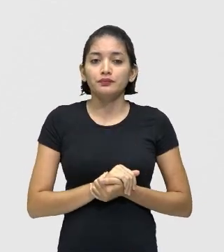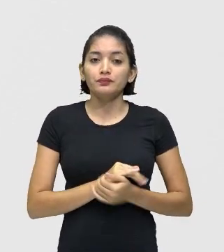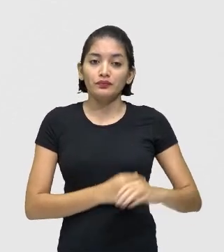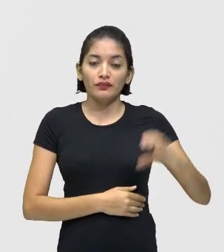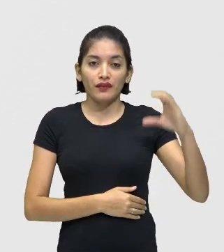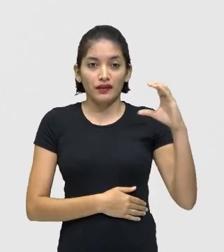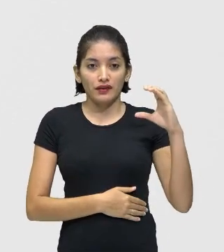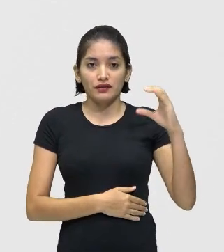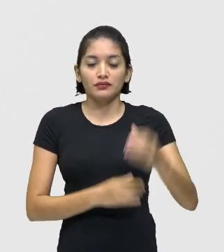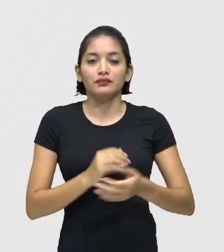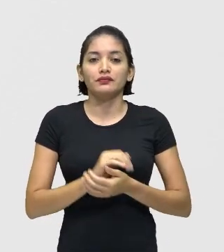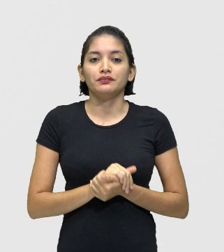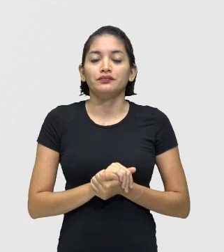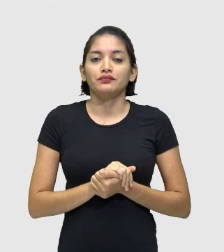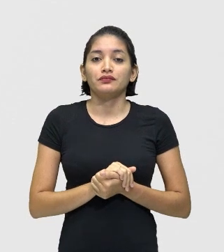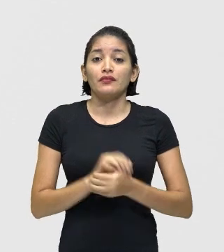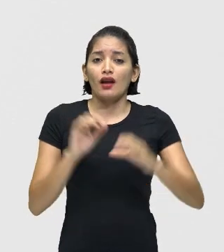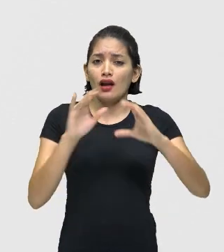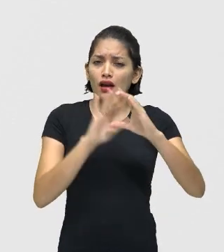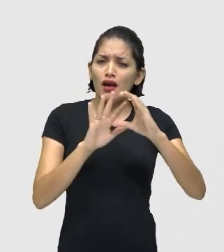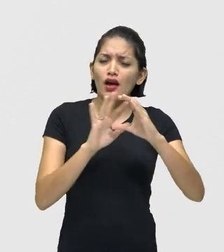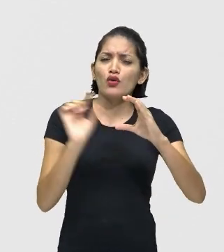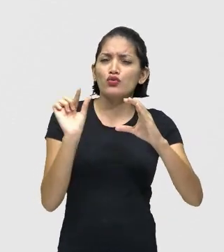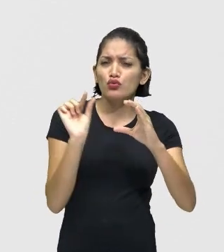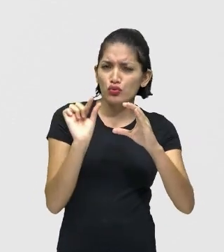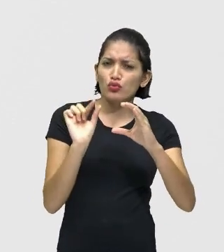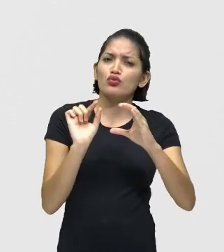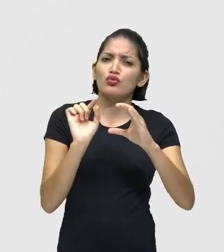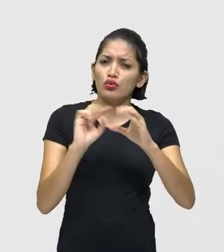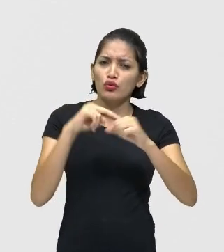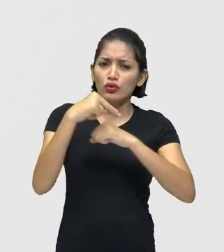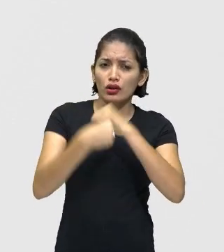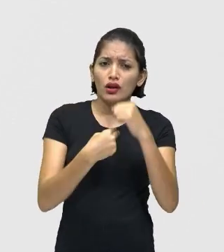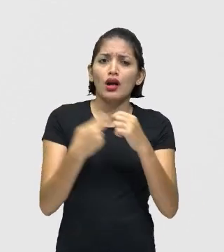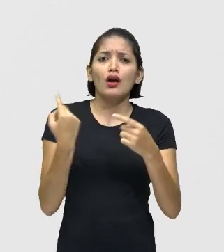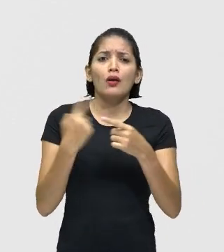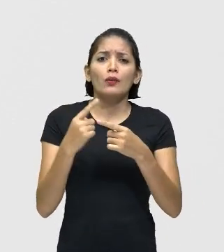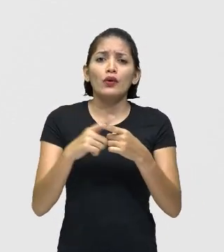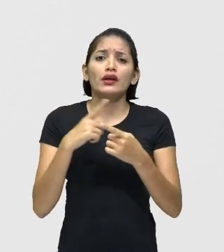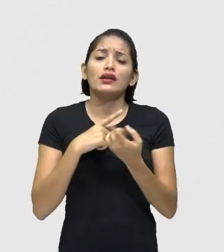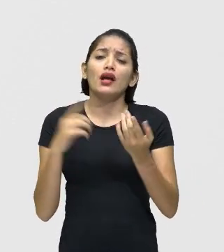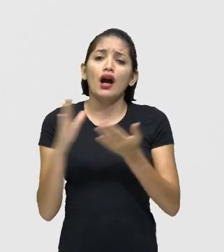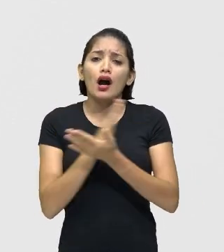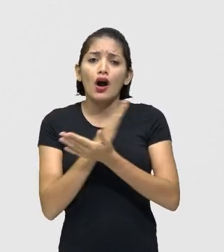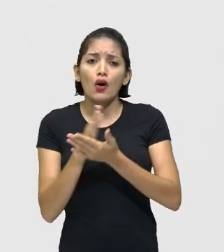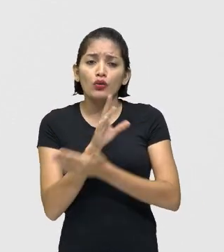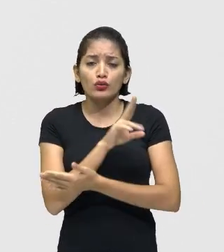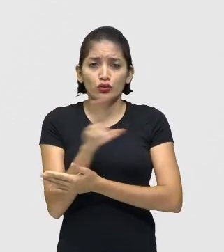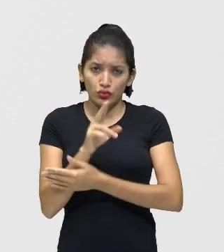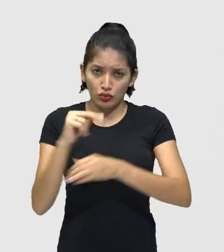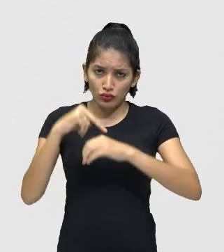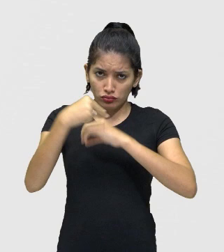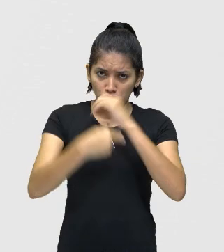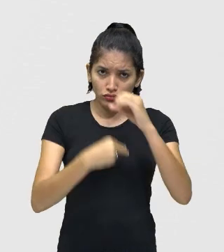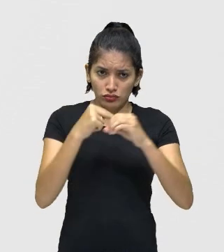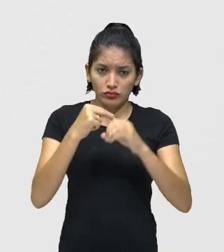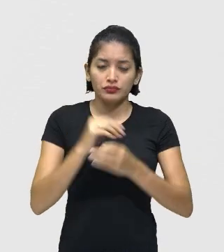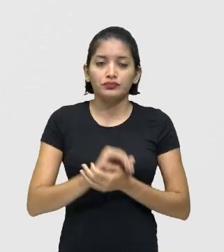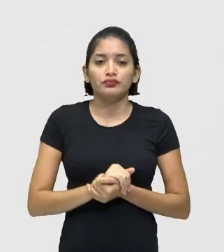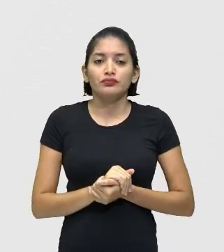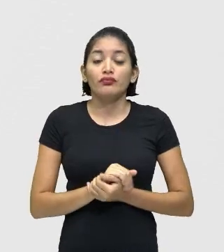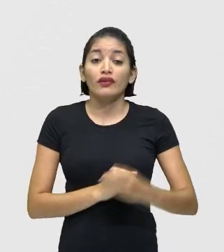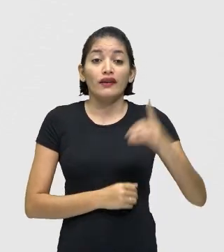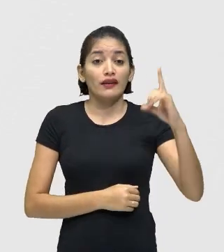C. Uma região pequena e neutra, pois é constituída apenas das partículas chamadas de nêutrons. Ou D,